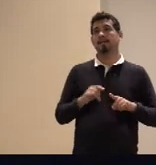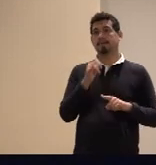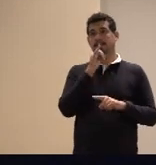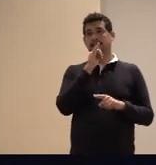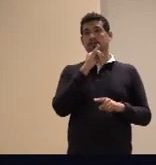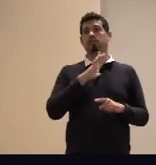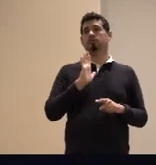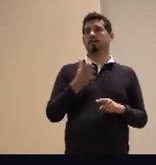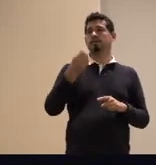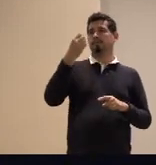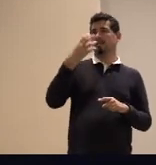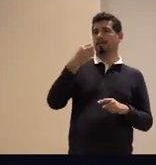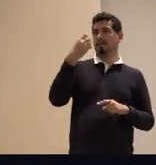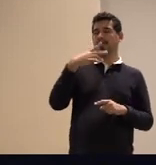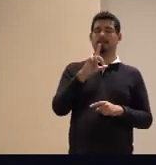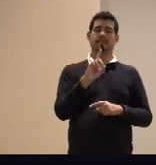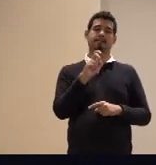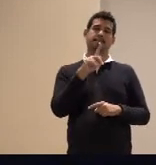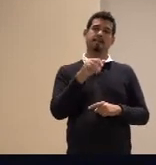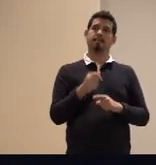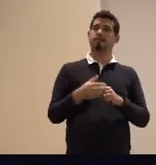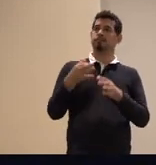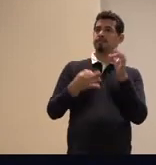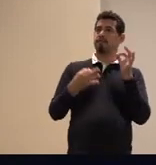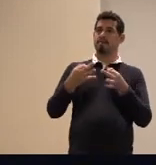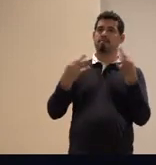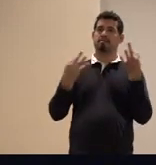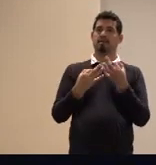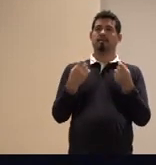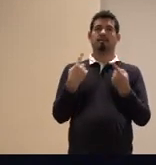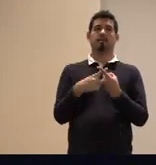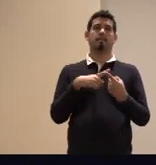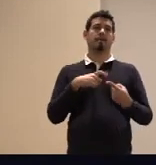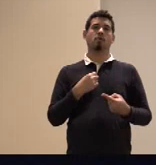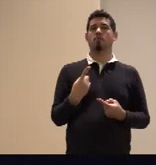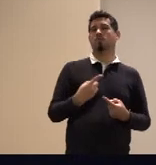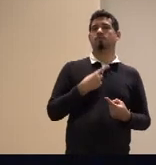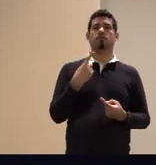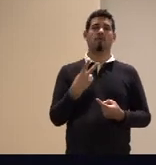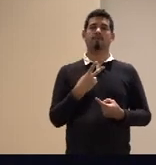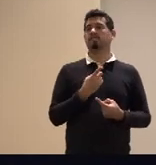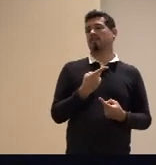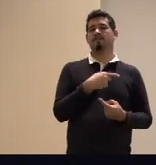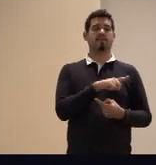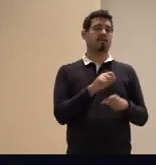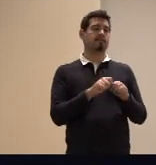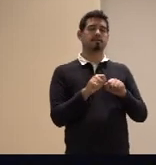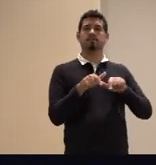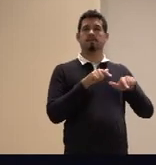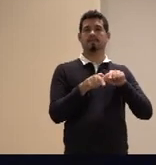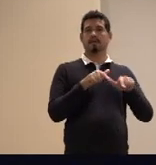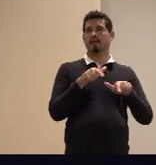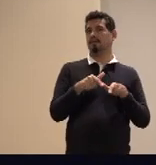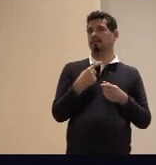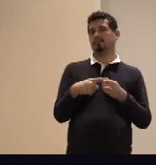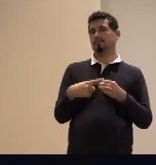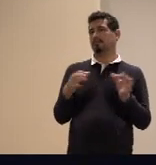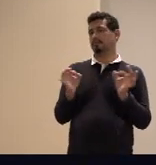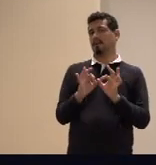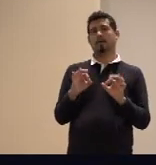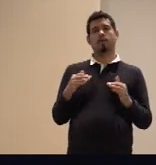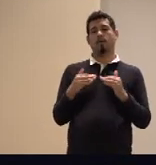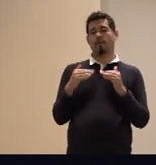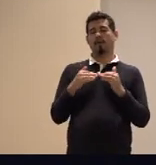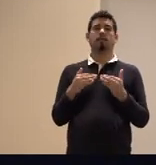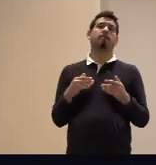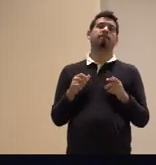eu estou falando demanda que justifique, porque se é um, dois, você não vai implantar um serviço municipal, não tem lógica, você